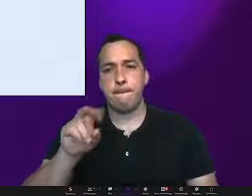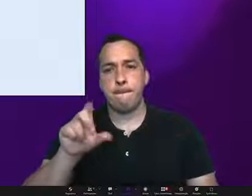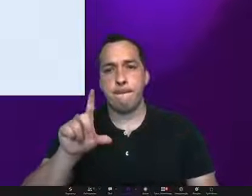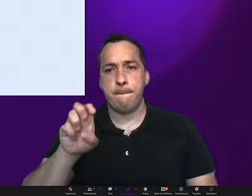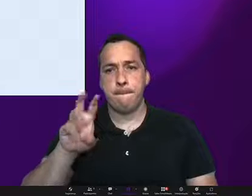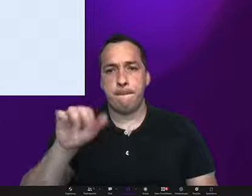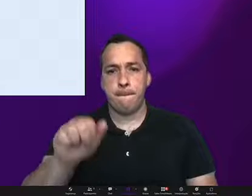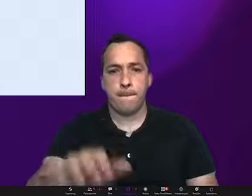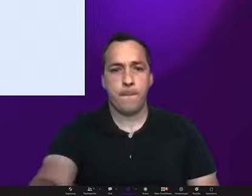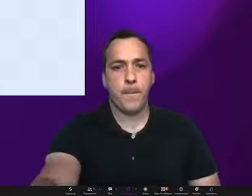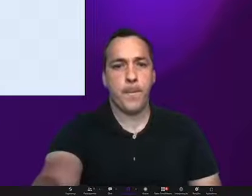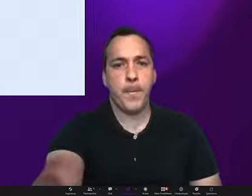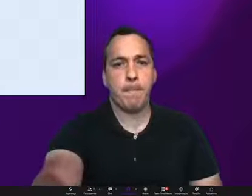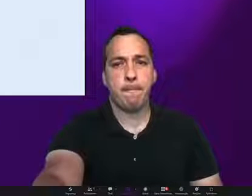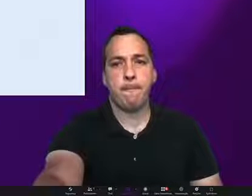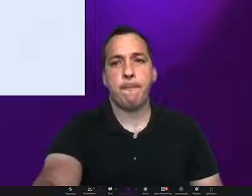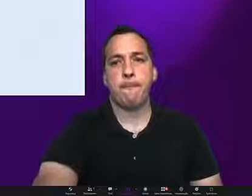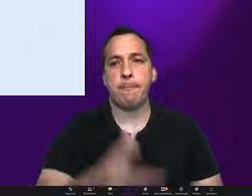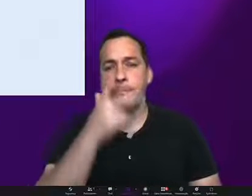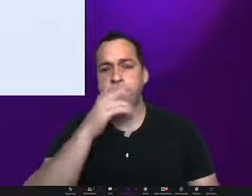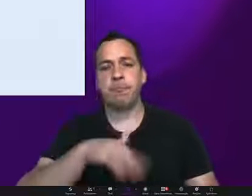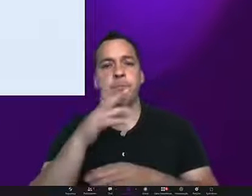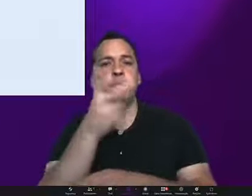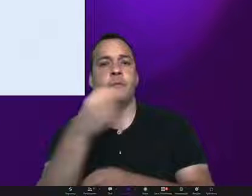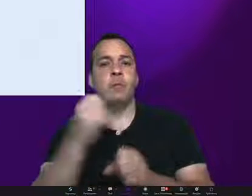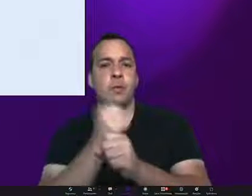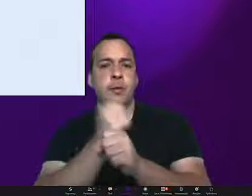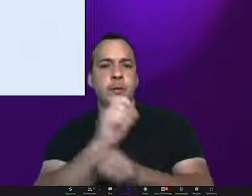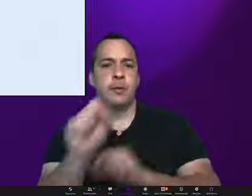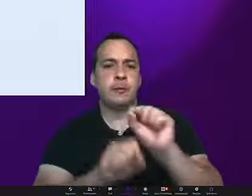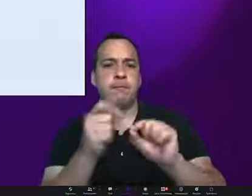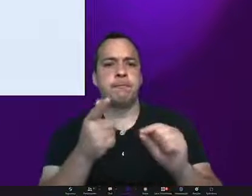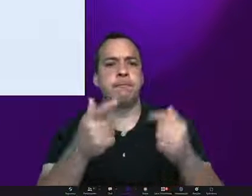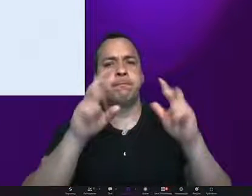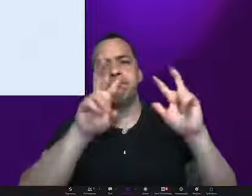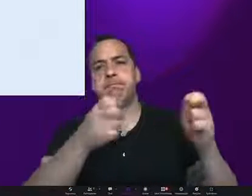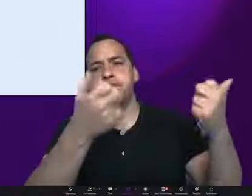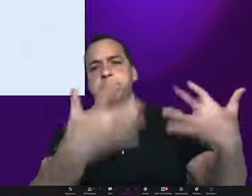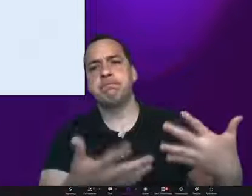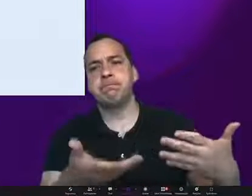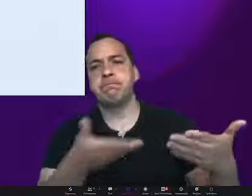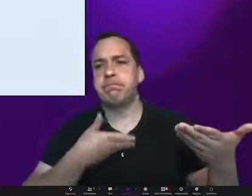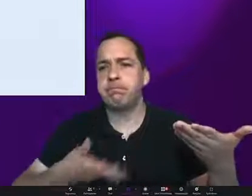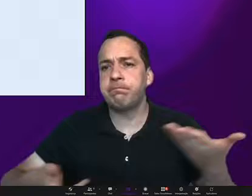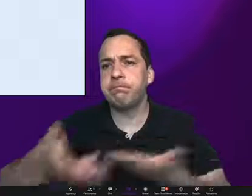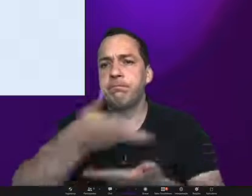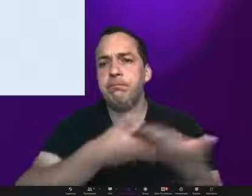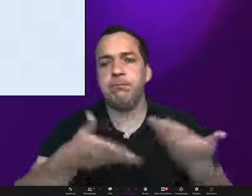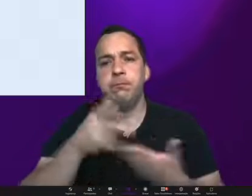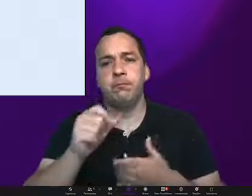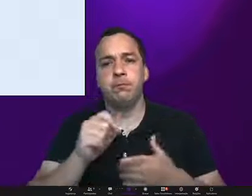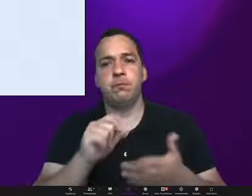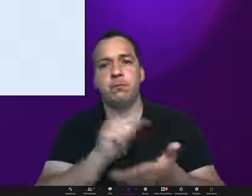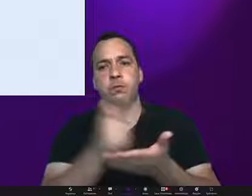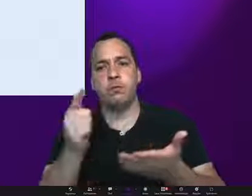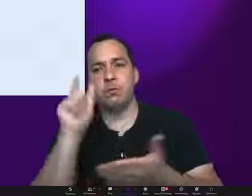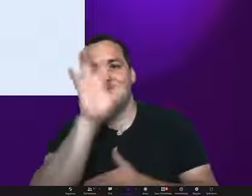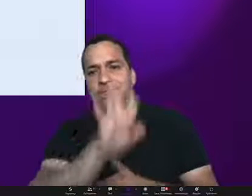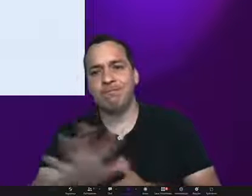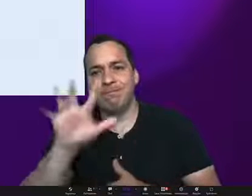menos mais de 200 anos, quase 200 anos já circulando nos periódicos